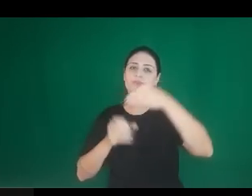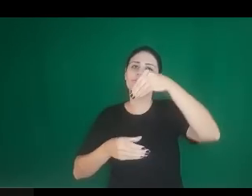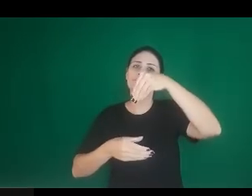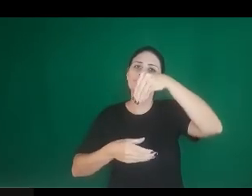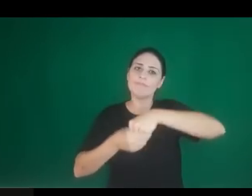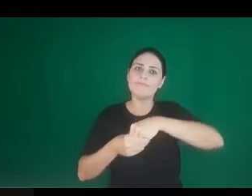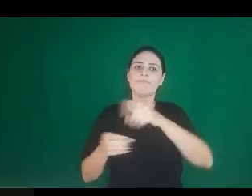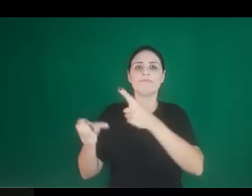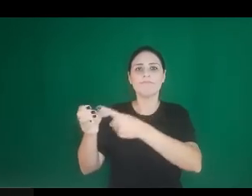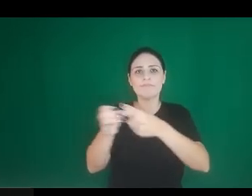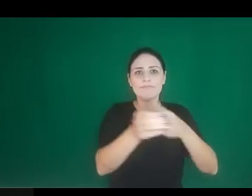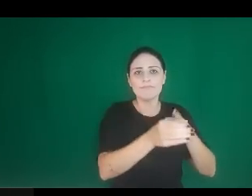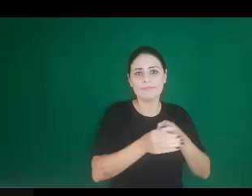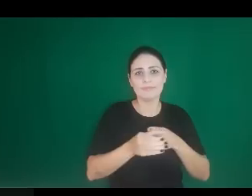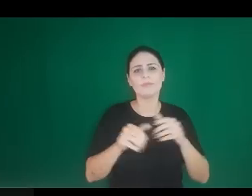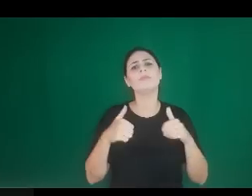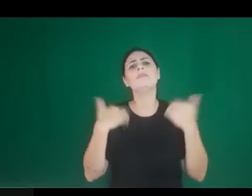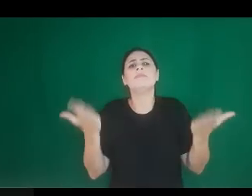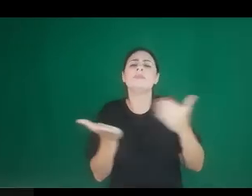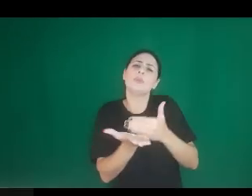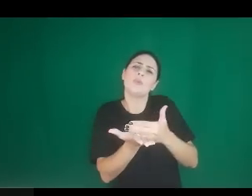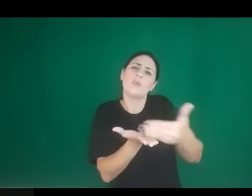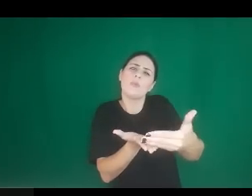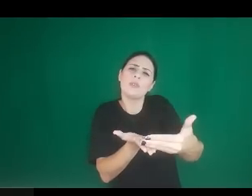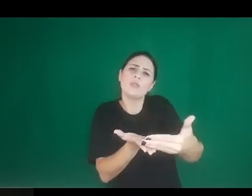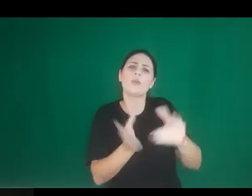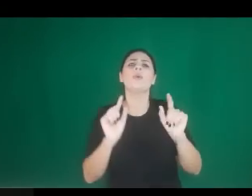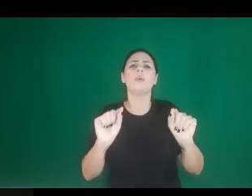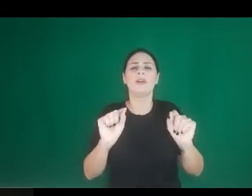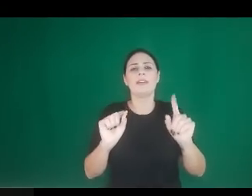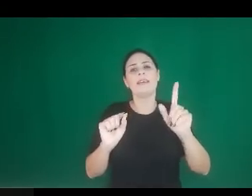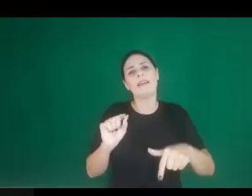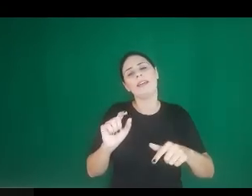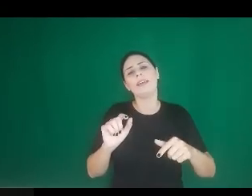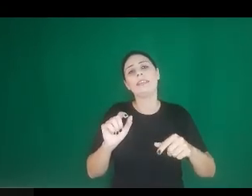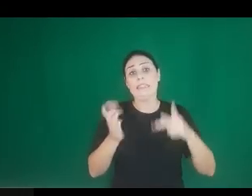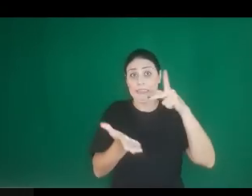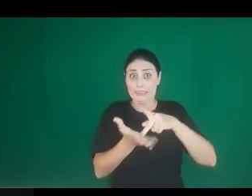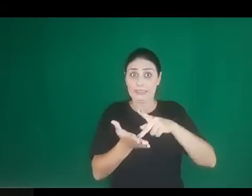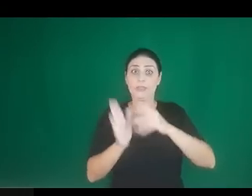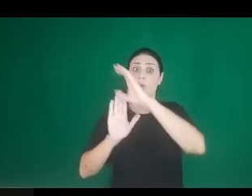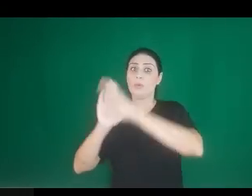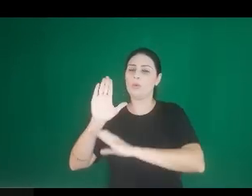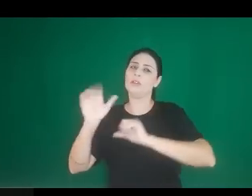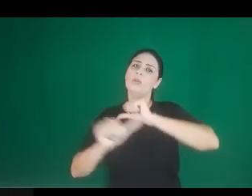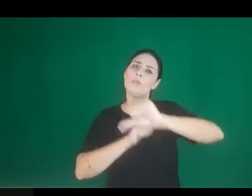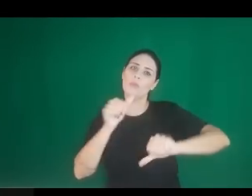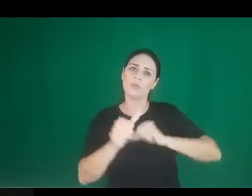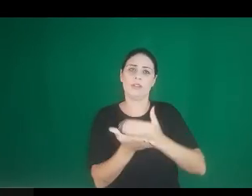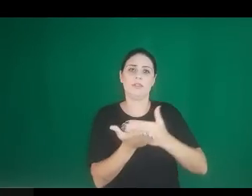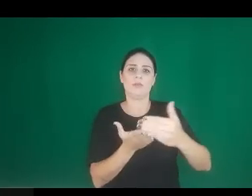nos municípios. Quando é que começou, né, essa história? Na verdade, a mudança de currículo,